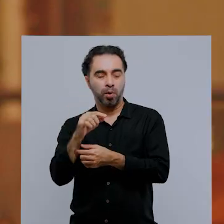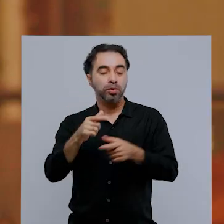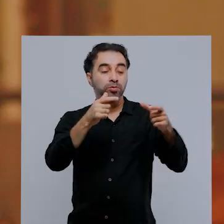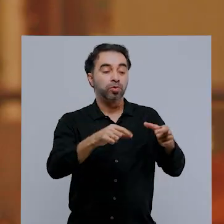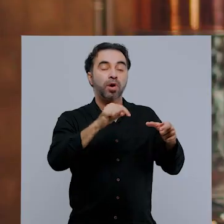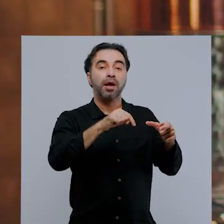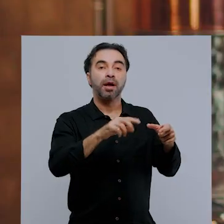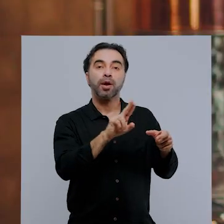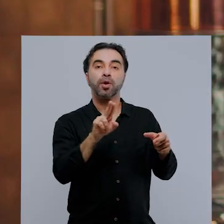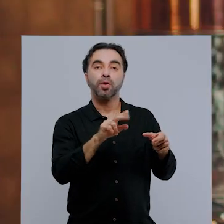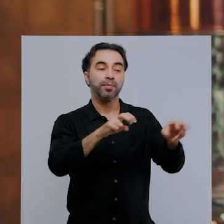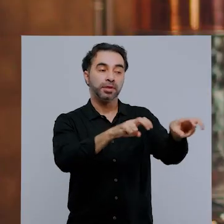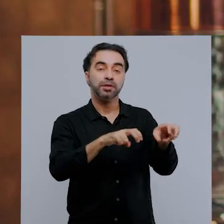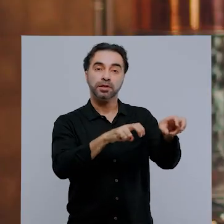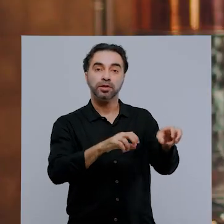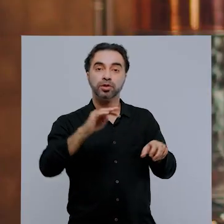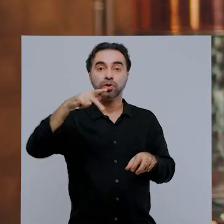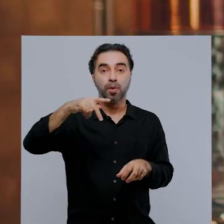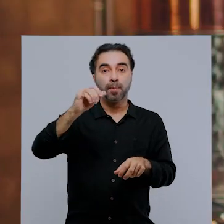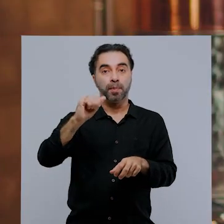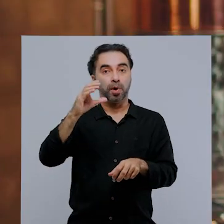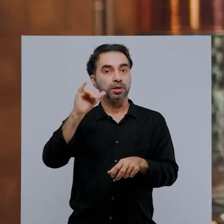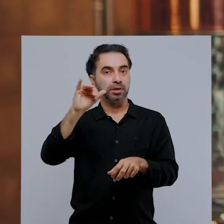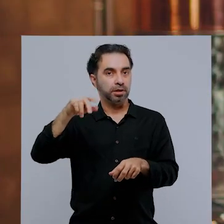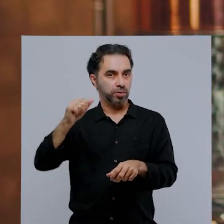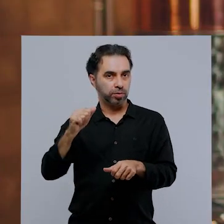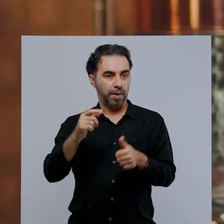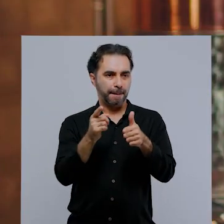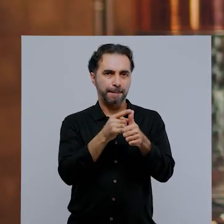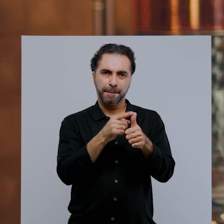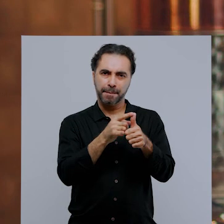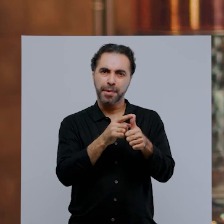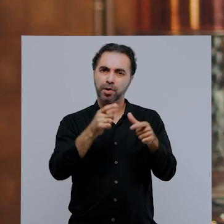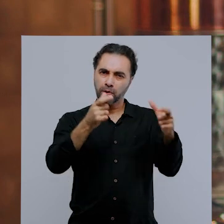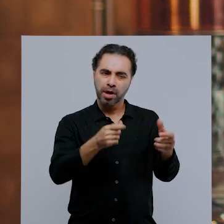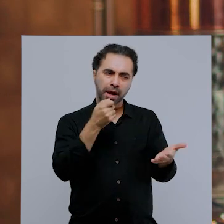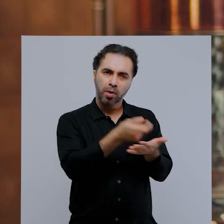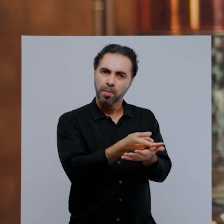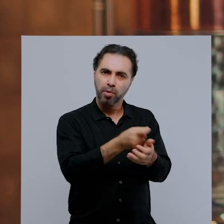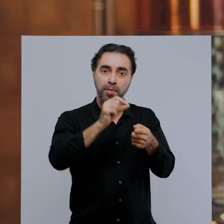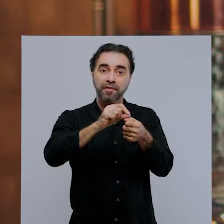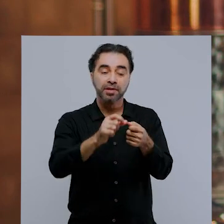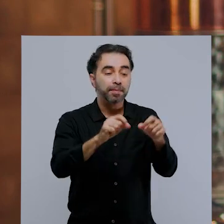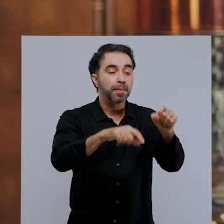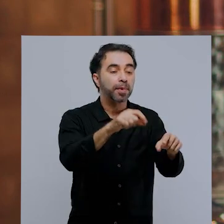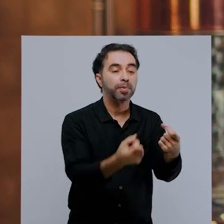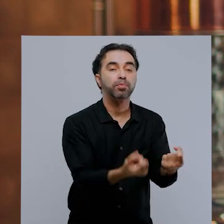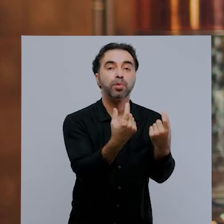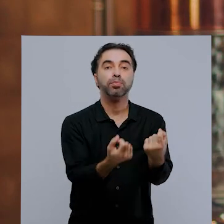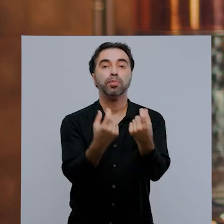Sítio Pocinhos. Foi uma propriedade, a primeira propriedade que ele comprou para produzir cana-de-açúcar